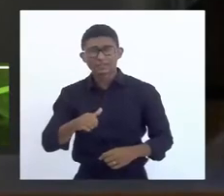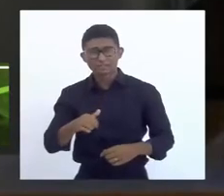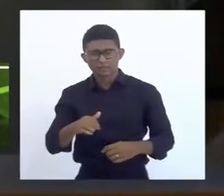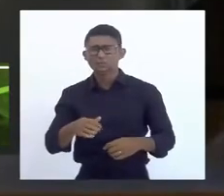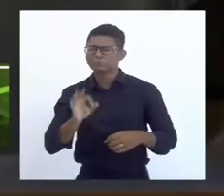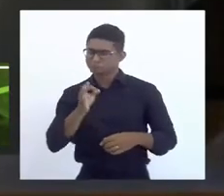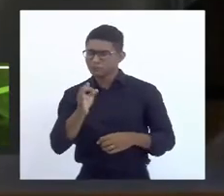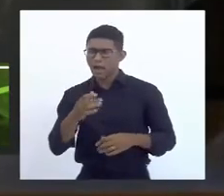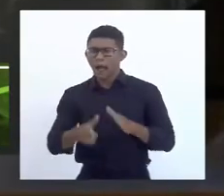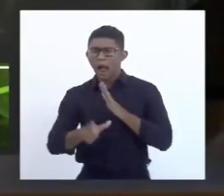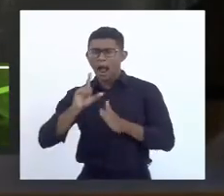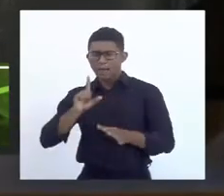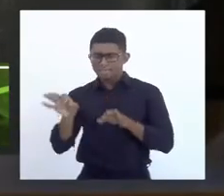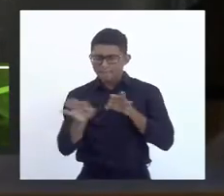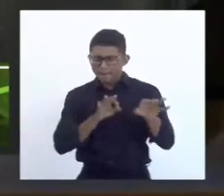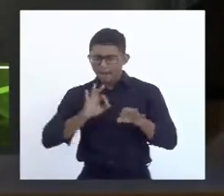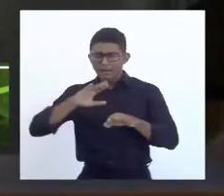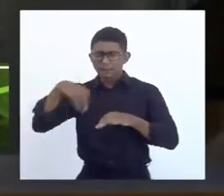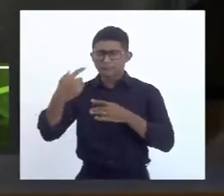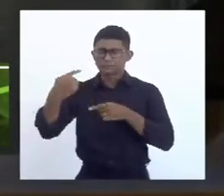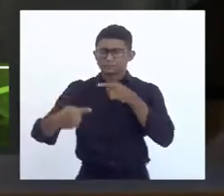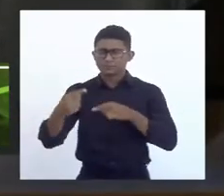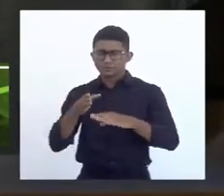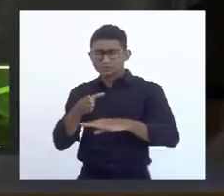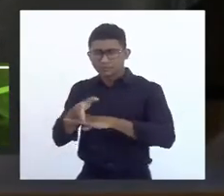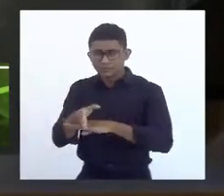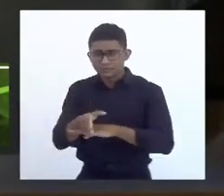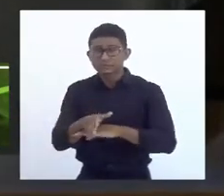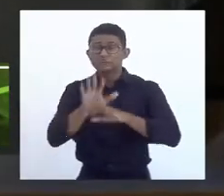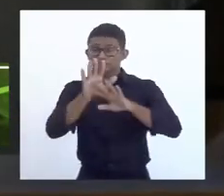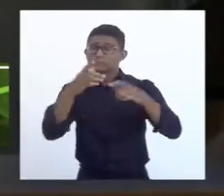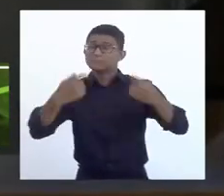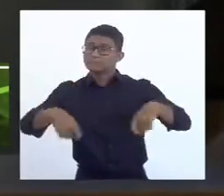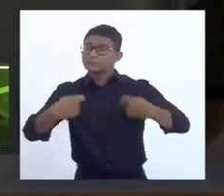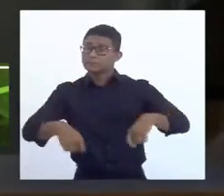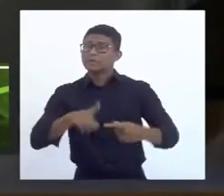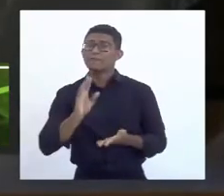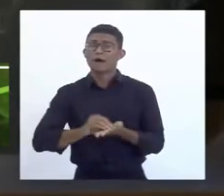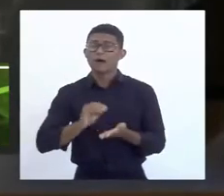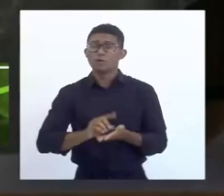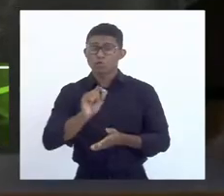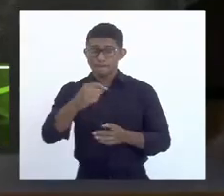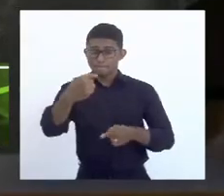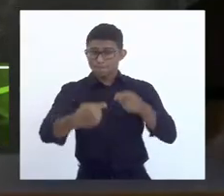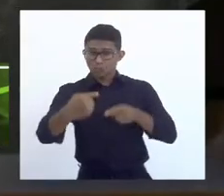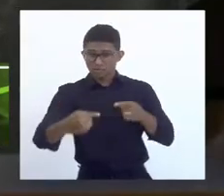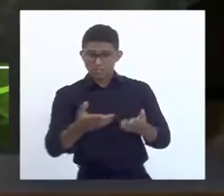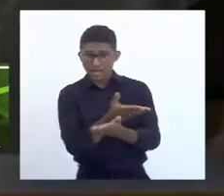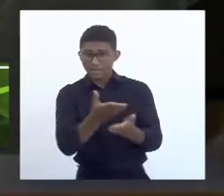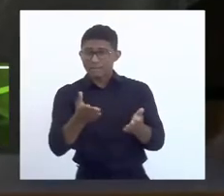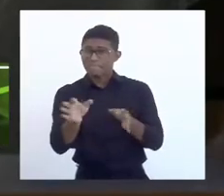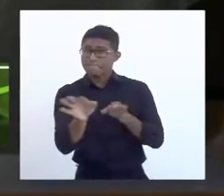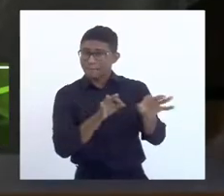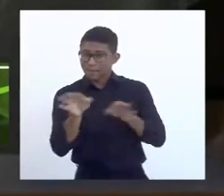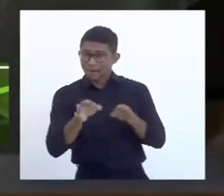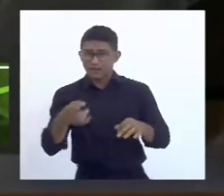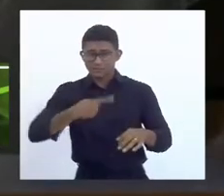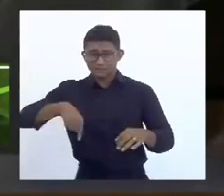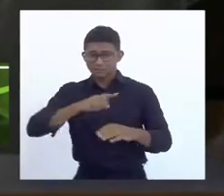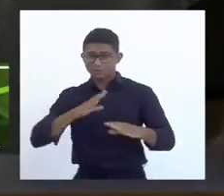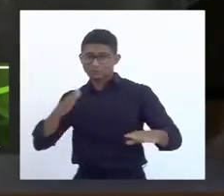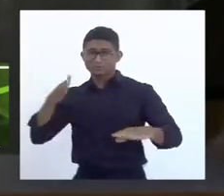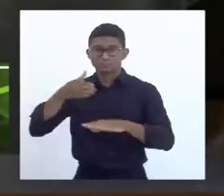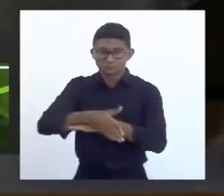política, mas a política precisa se preparar para nos receber. E a justiça precisa se preparar para